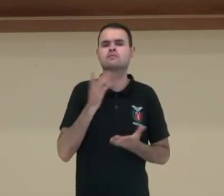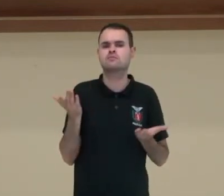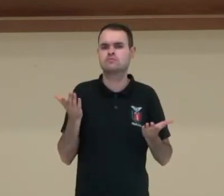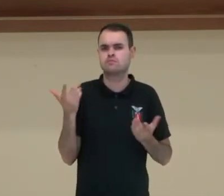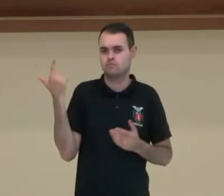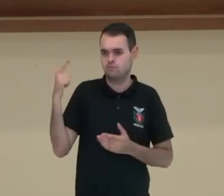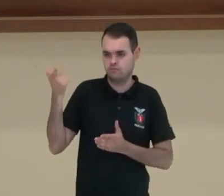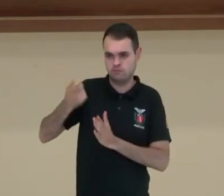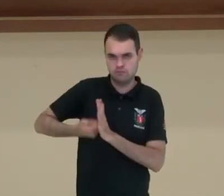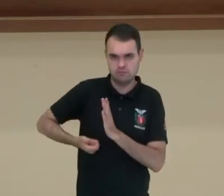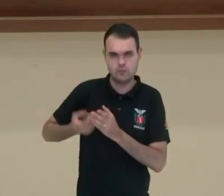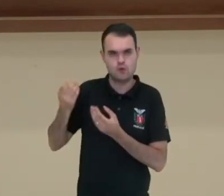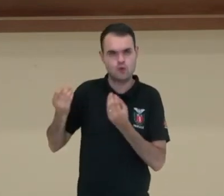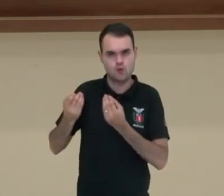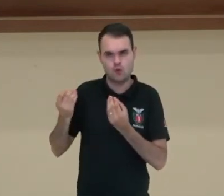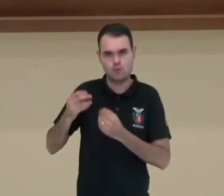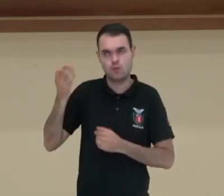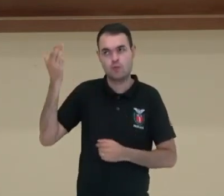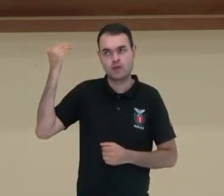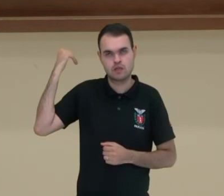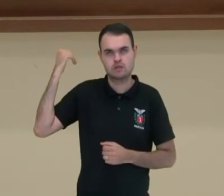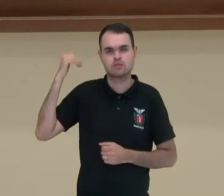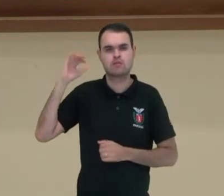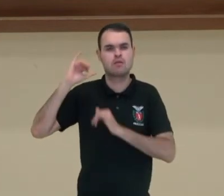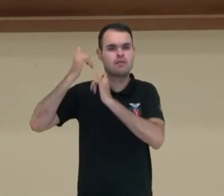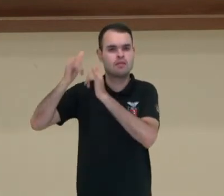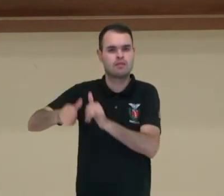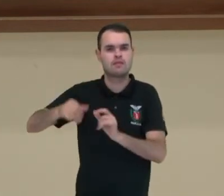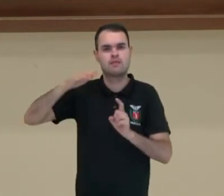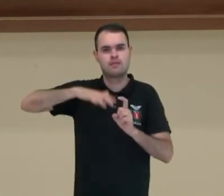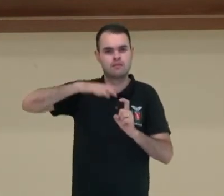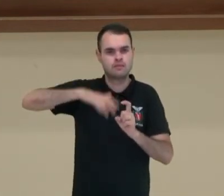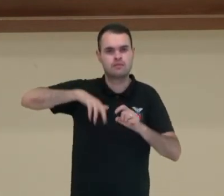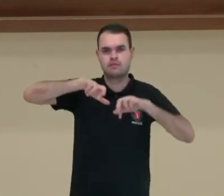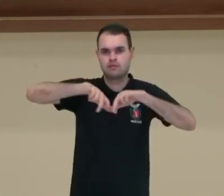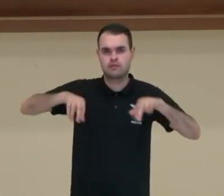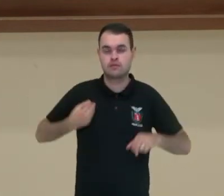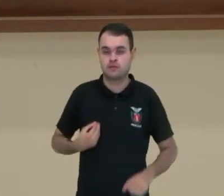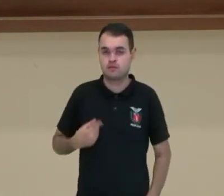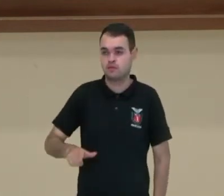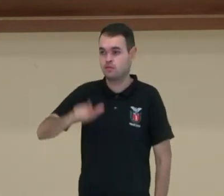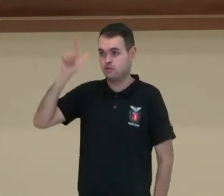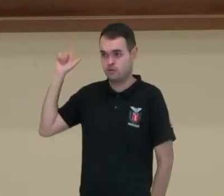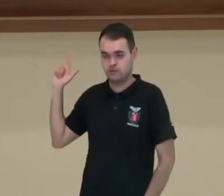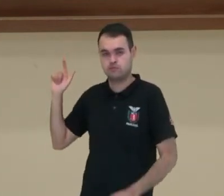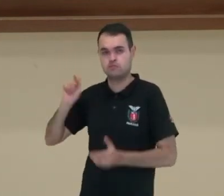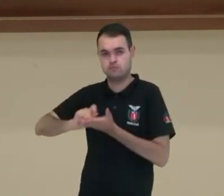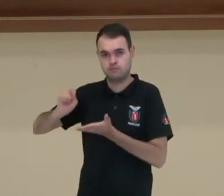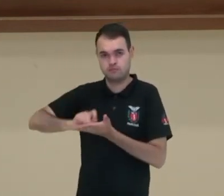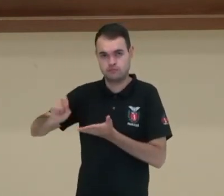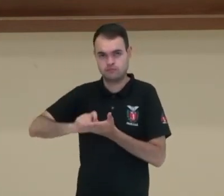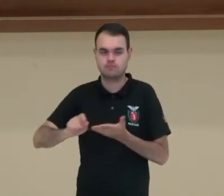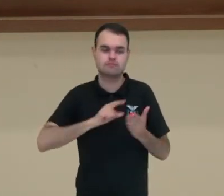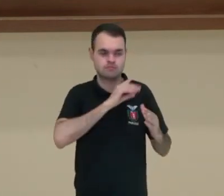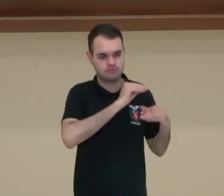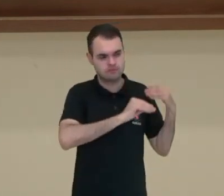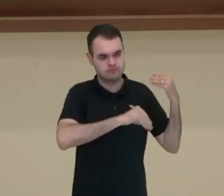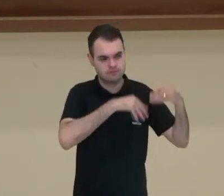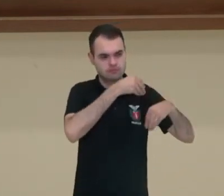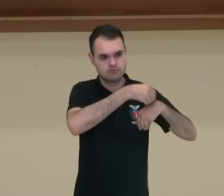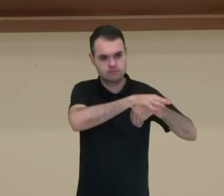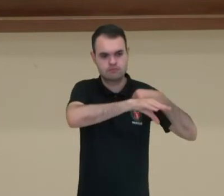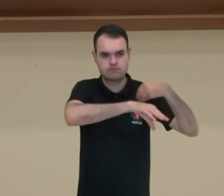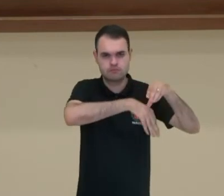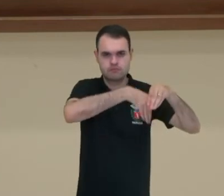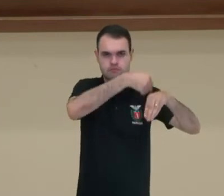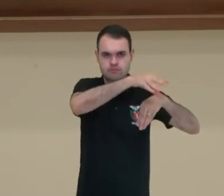a escrita. Como que eram passados lendas, mitos, histórias que existem antes da escrita? Através da tradição oral, passados